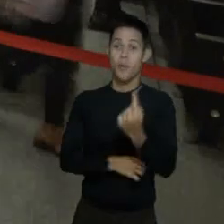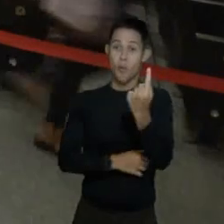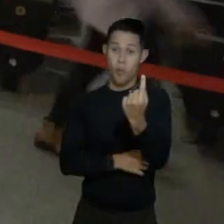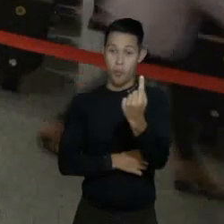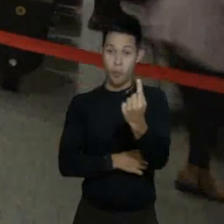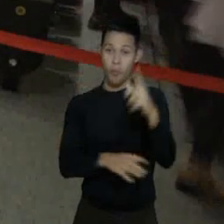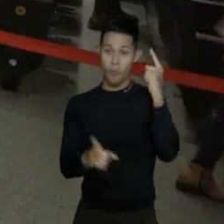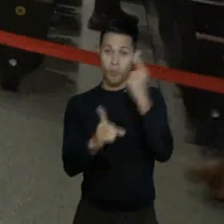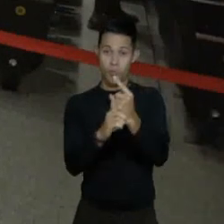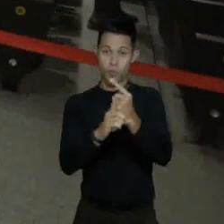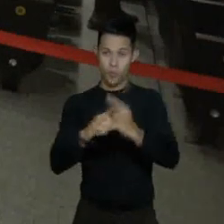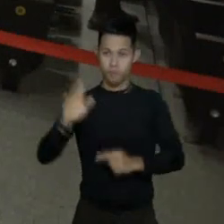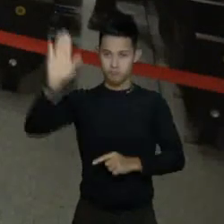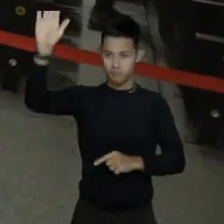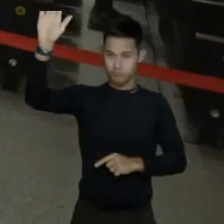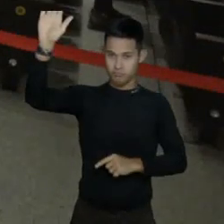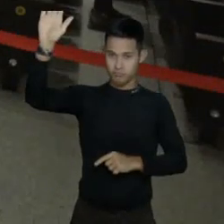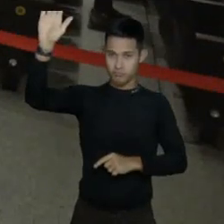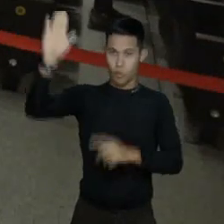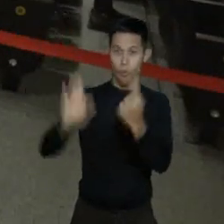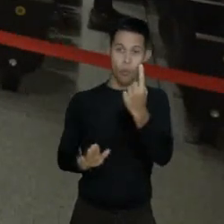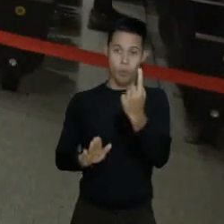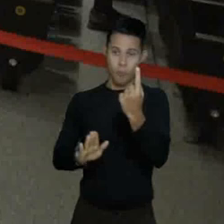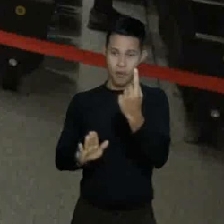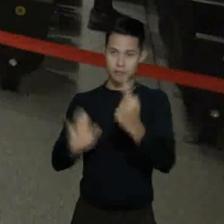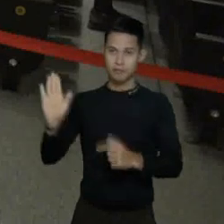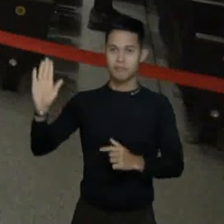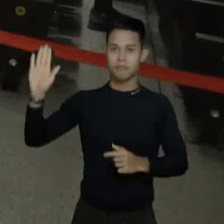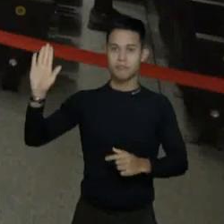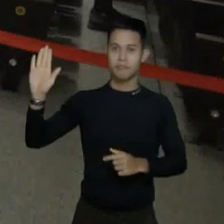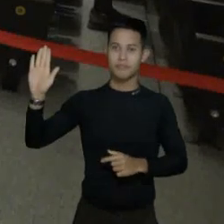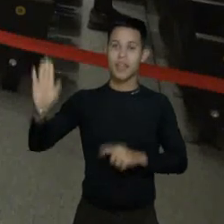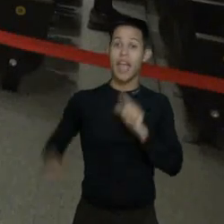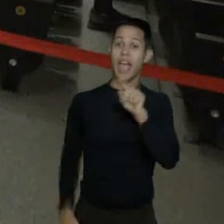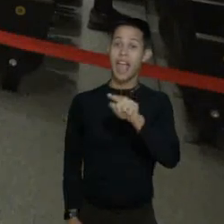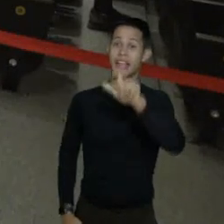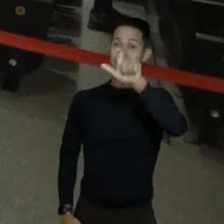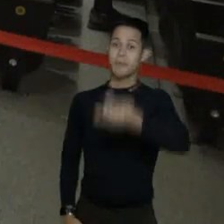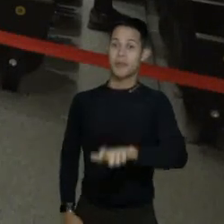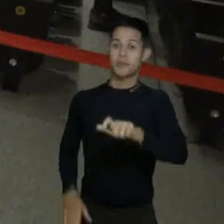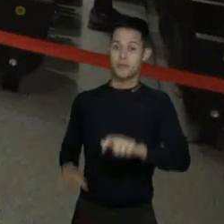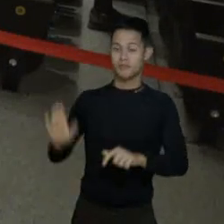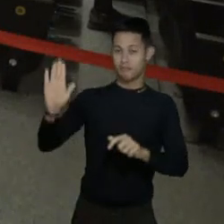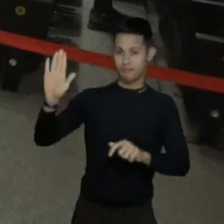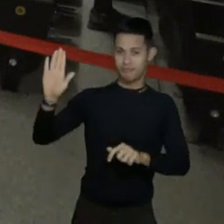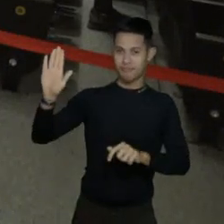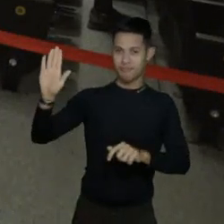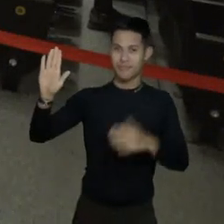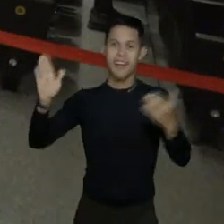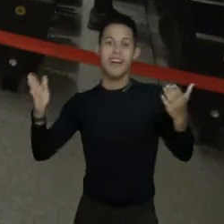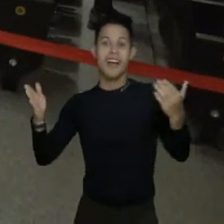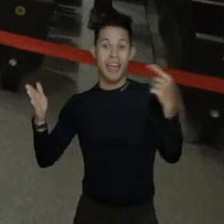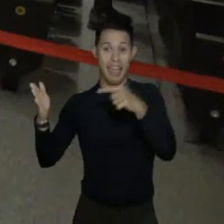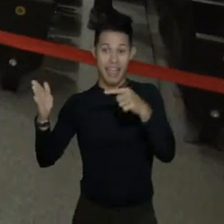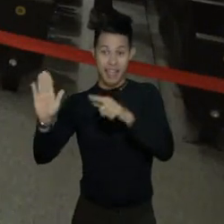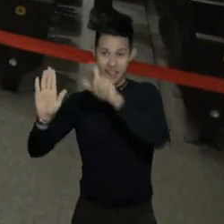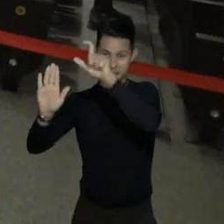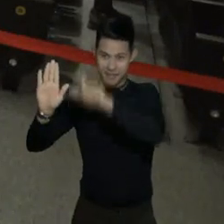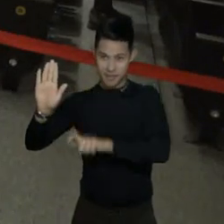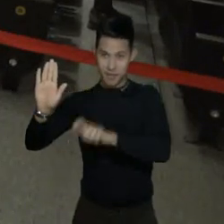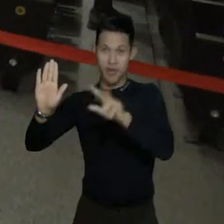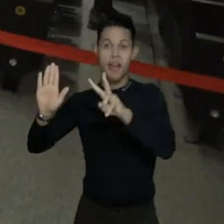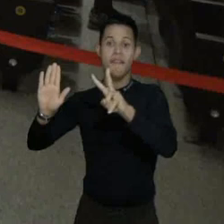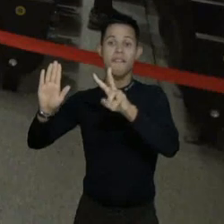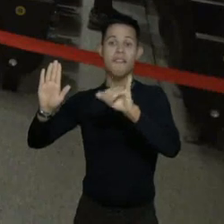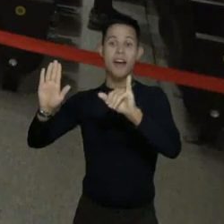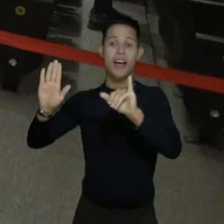levanta a mão tá essa pessoa da dupla que levantou a mão essa pessoa o o que ela vai fazer